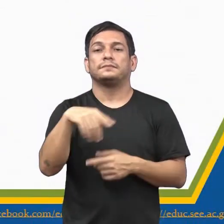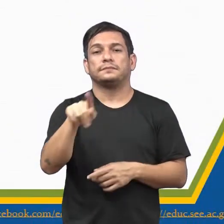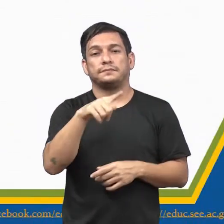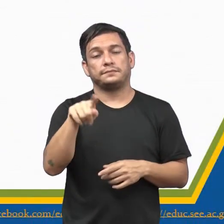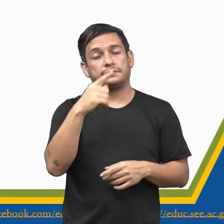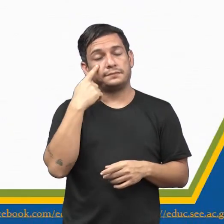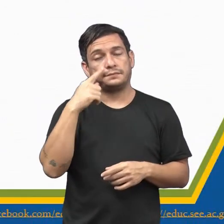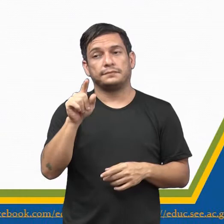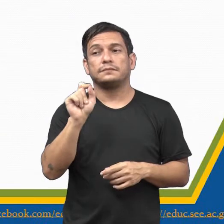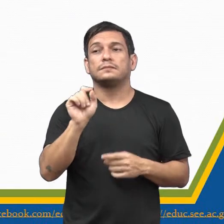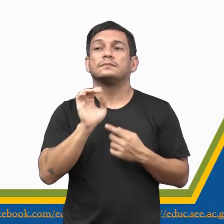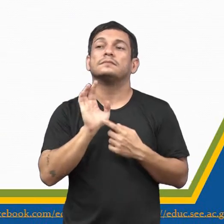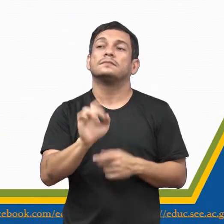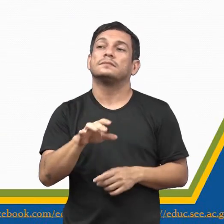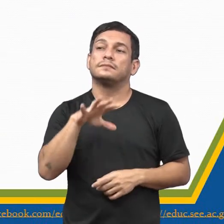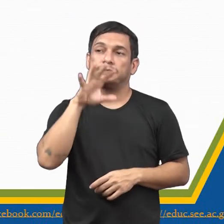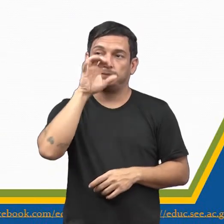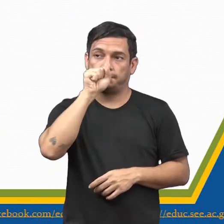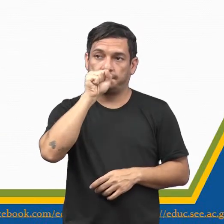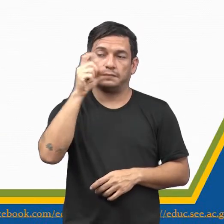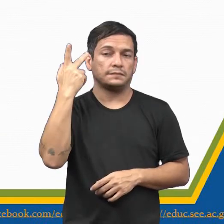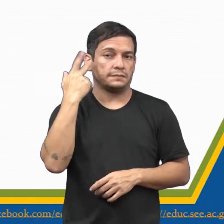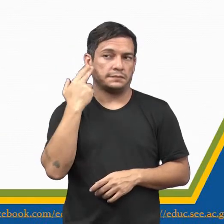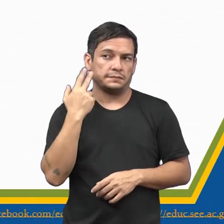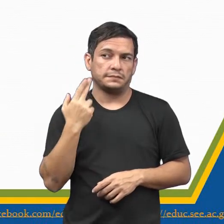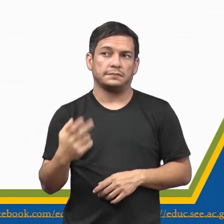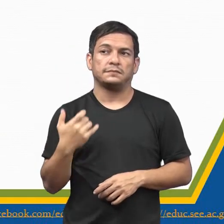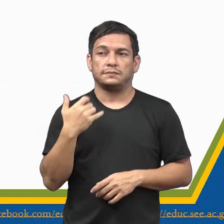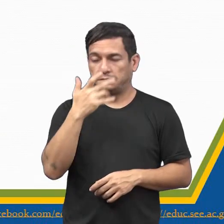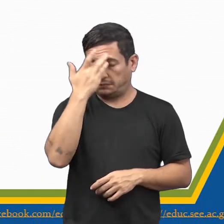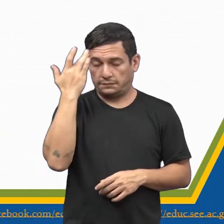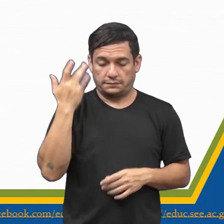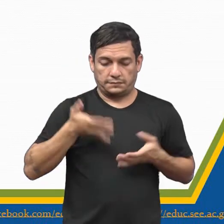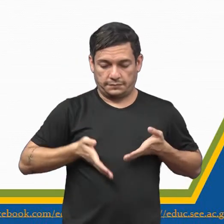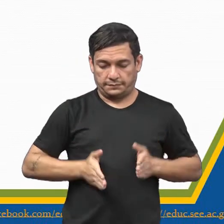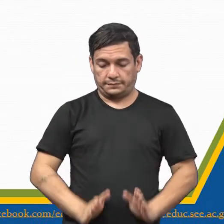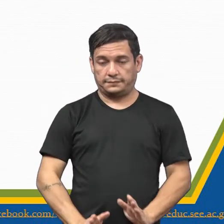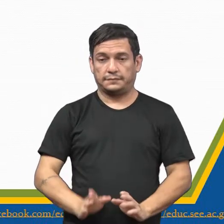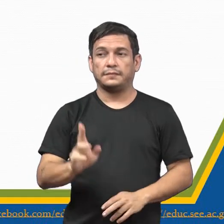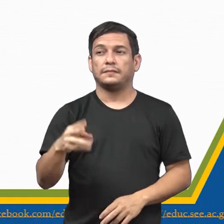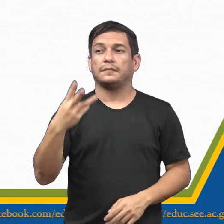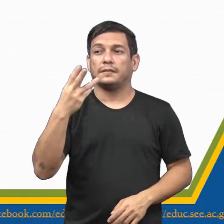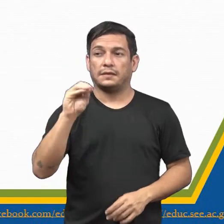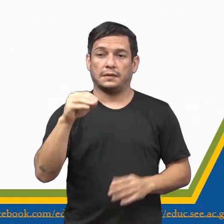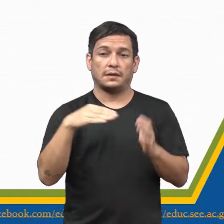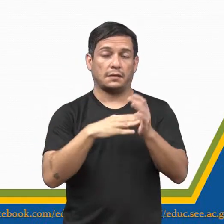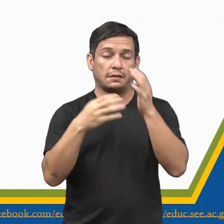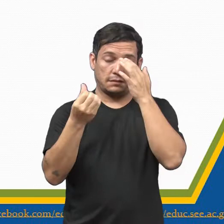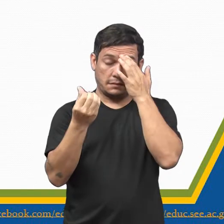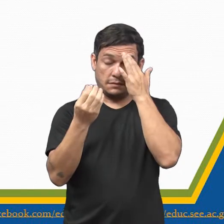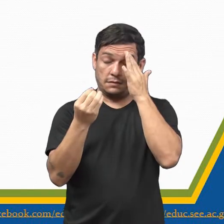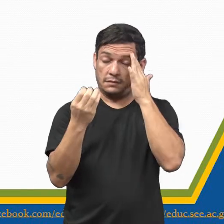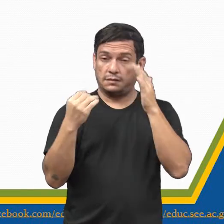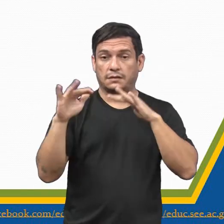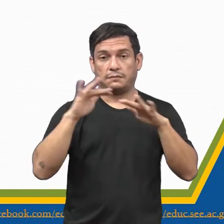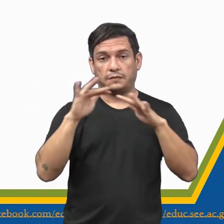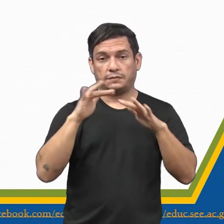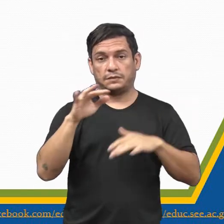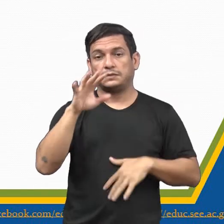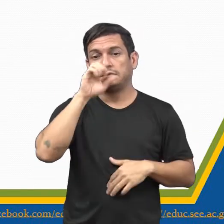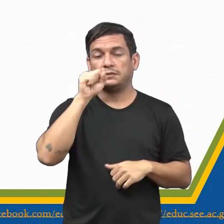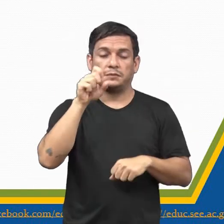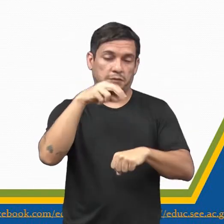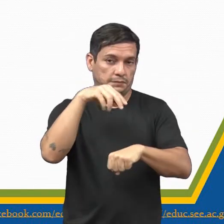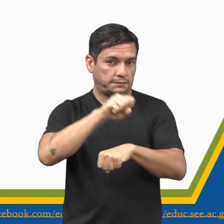vocês, mostra que a frequência respiratória normal de um recém-nascido é de 30 a 60 movimentos respiratórios